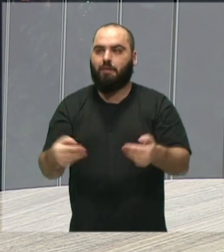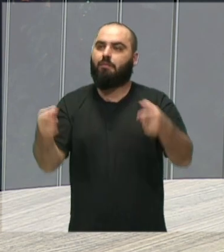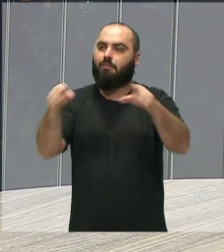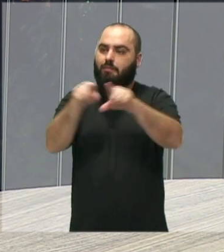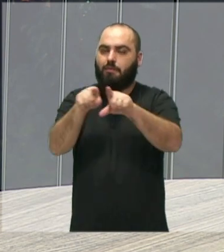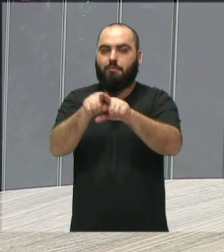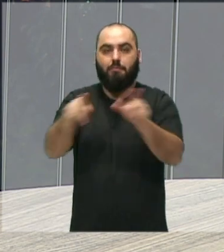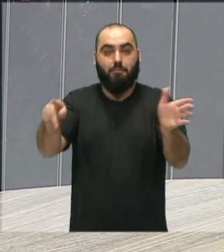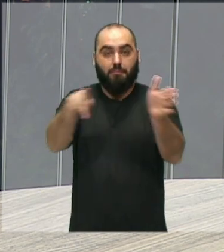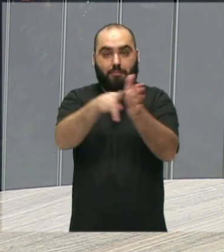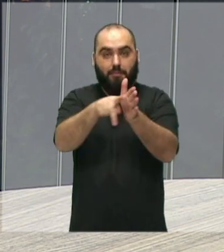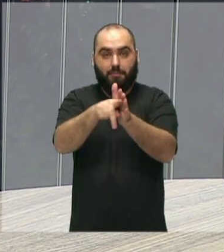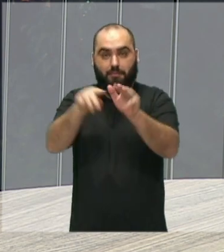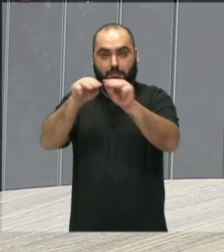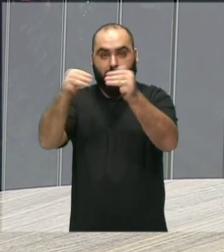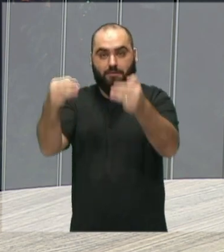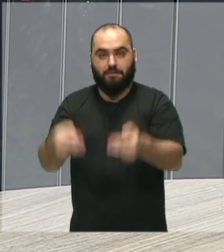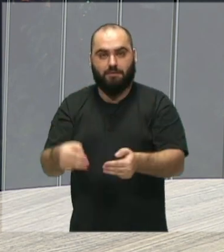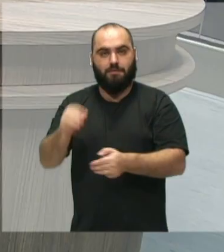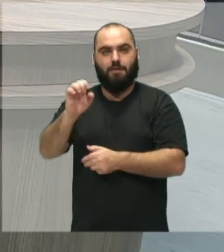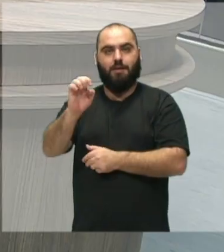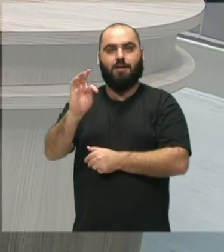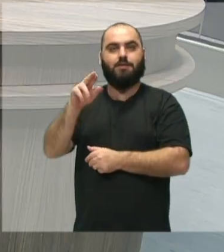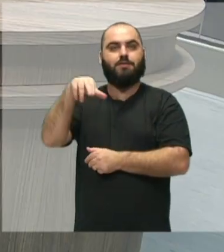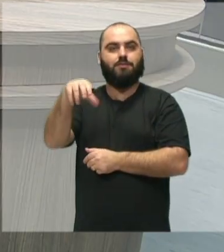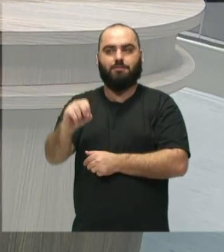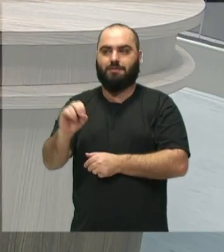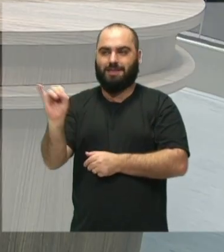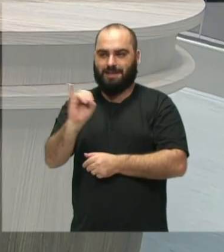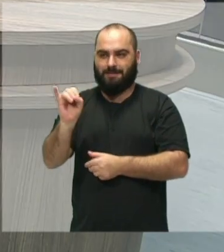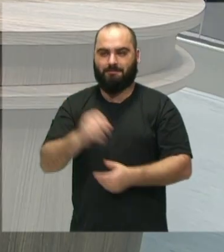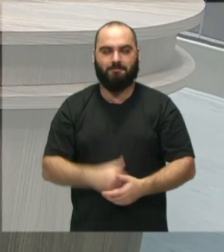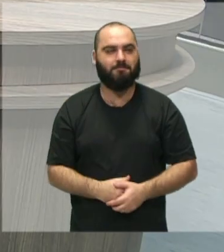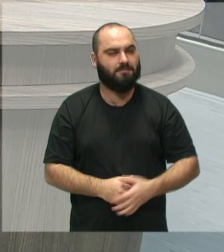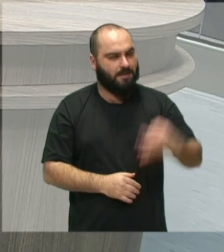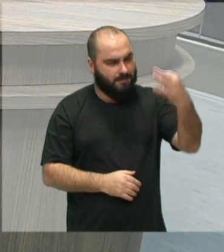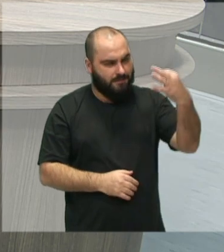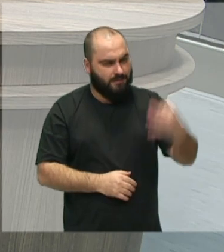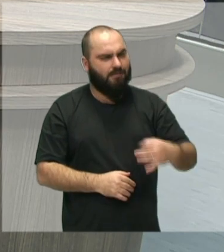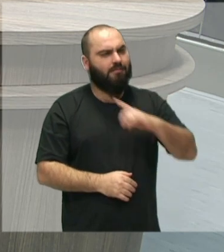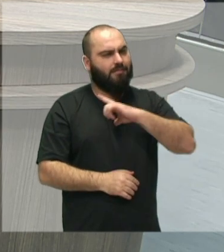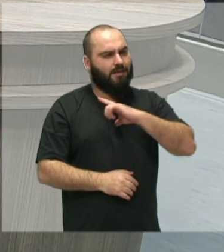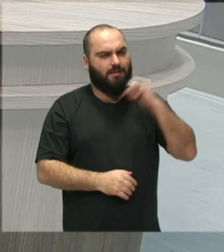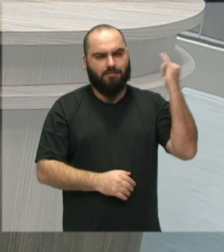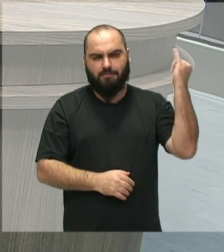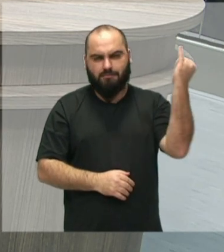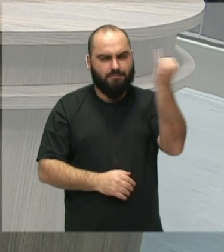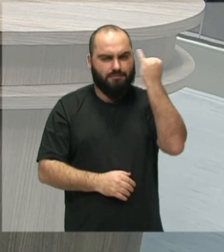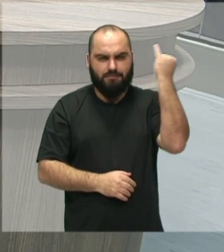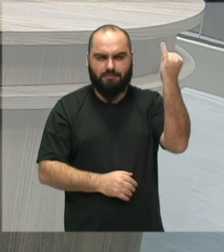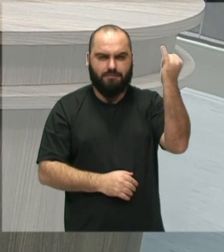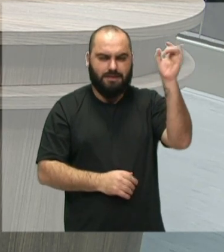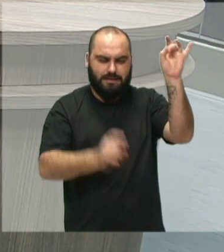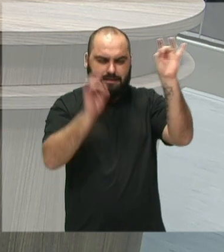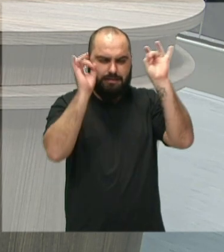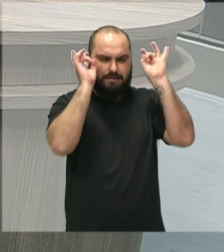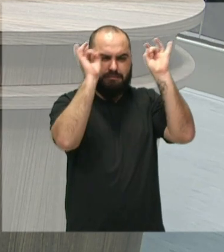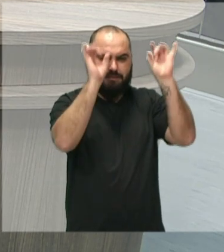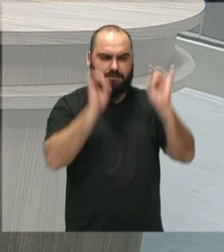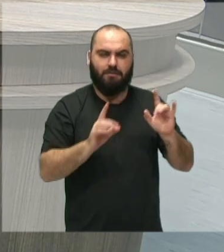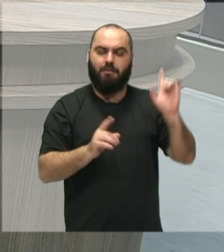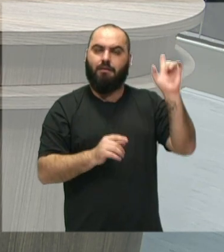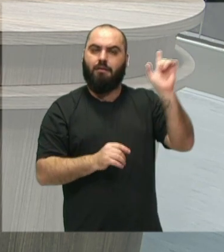Museu Etnoarqueológico de Itajaí, né? Com certeza, e que tem uma importância muito grande, né? Porque é um